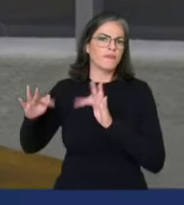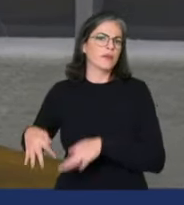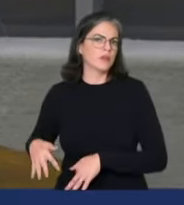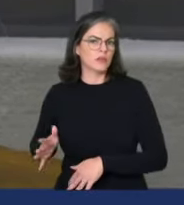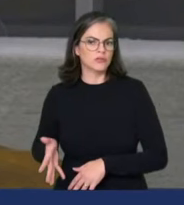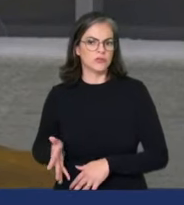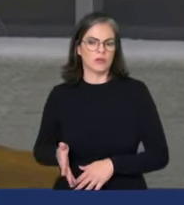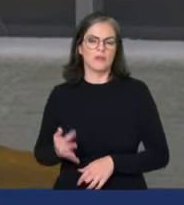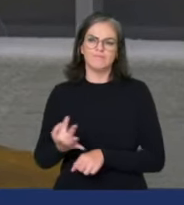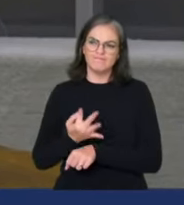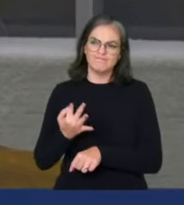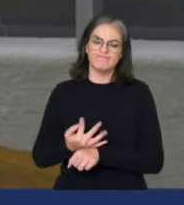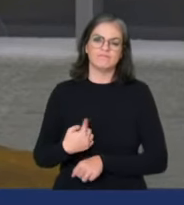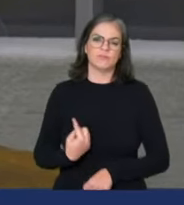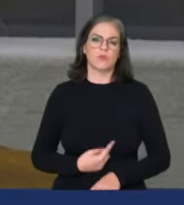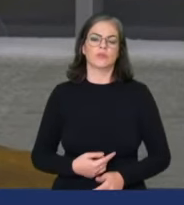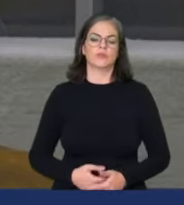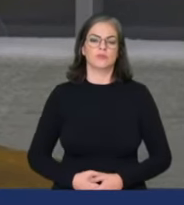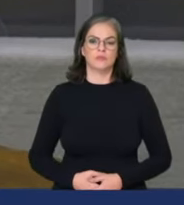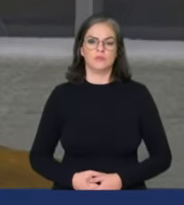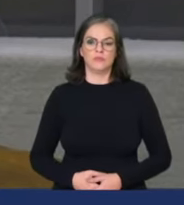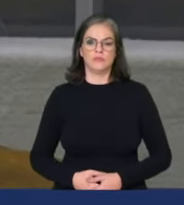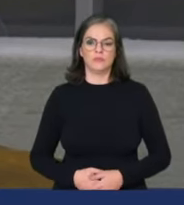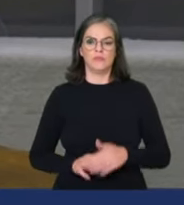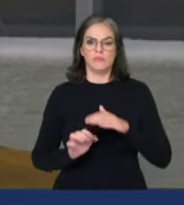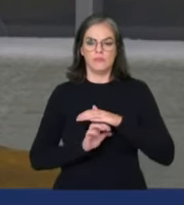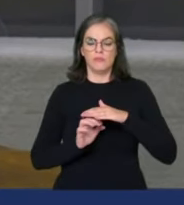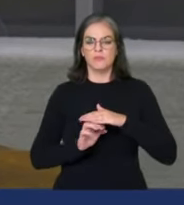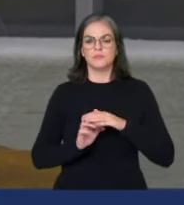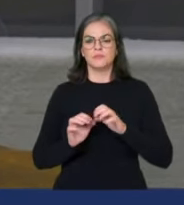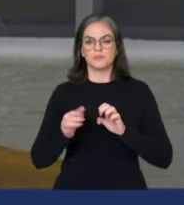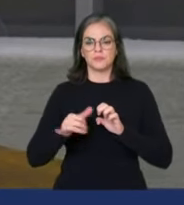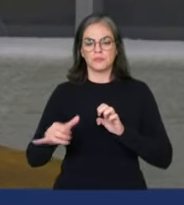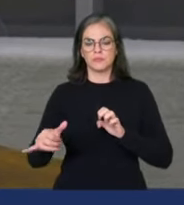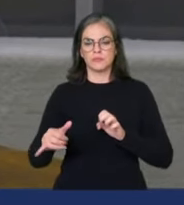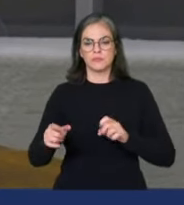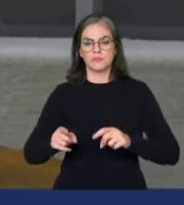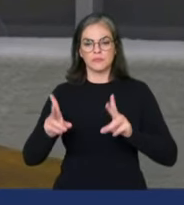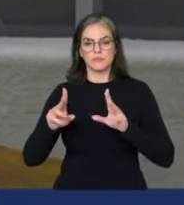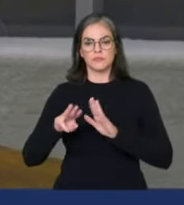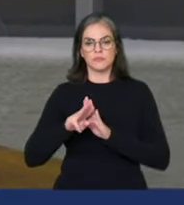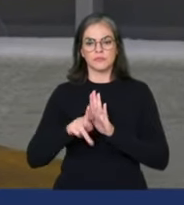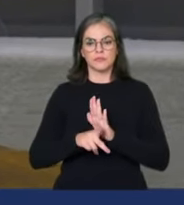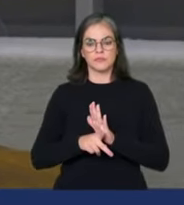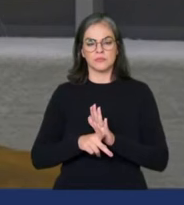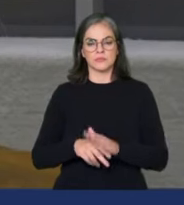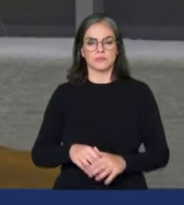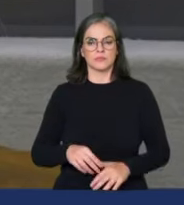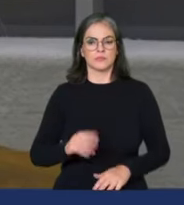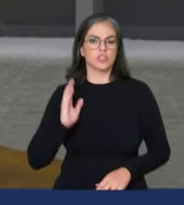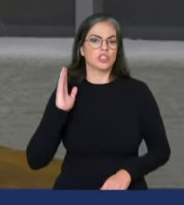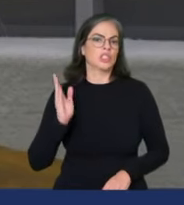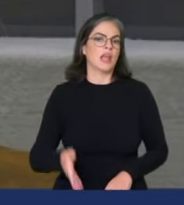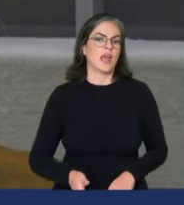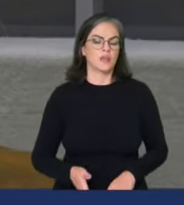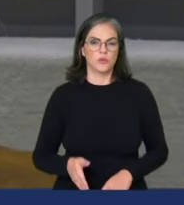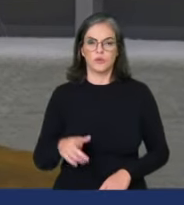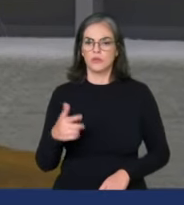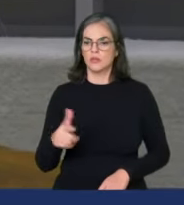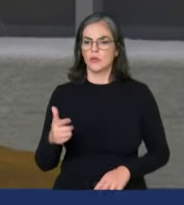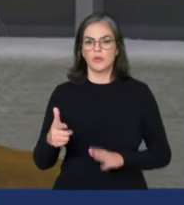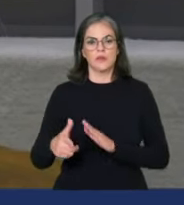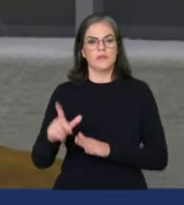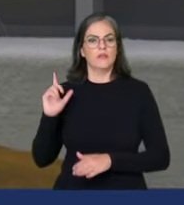adiante. A privatização da Eletrobras passou nessa casa por uma medida provisória em rito sumário, sem nenhuma audiência